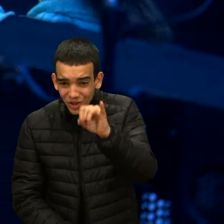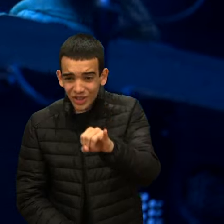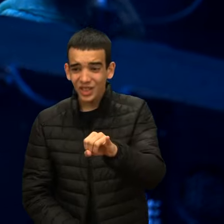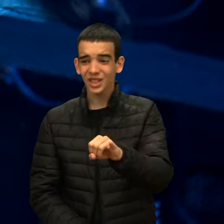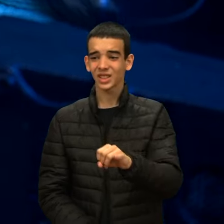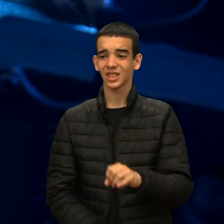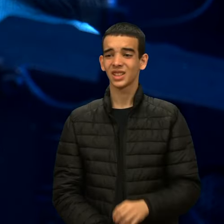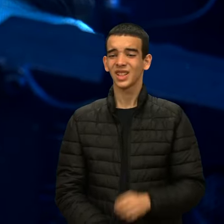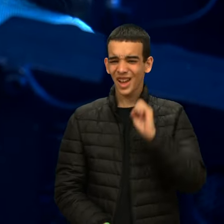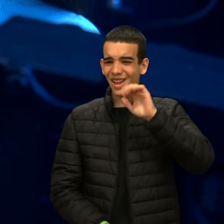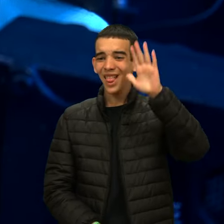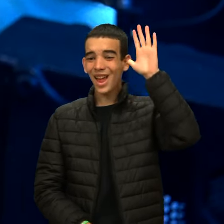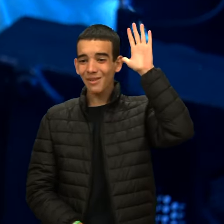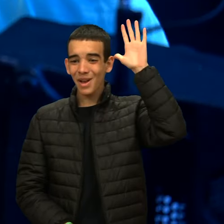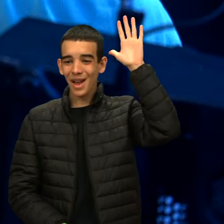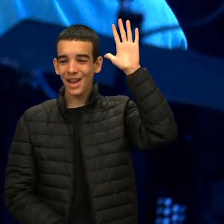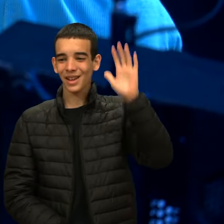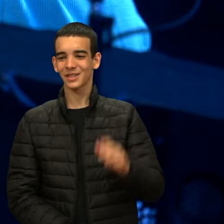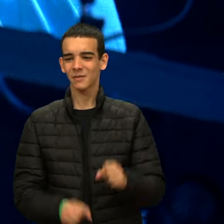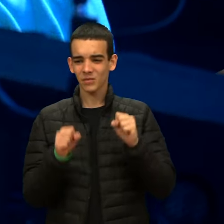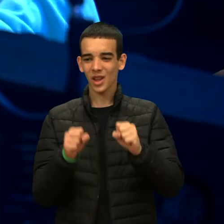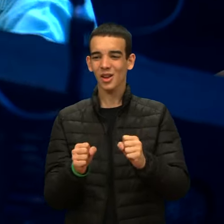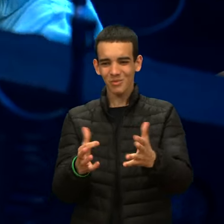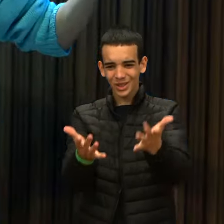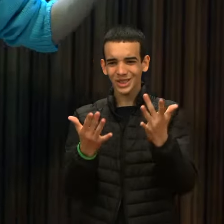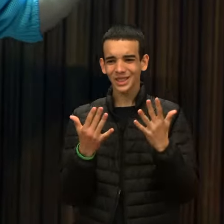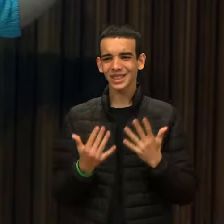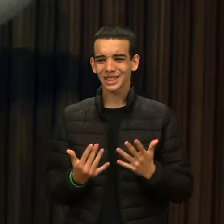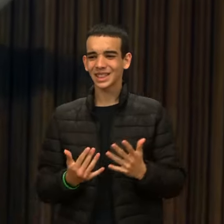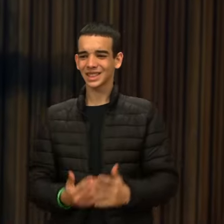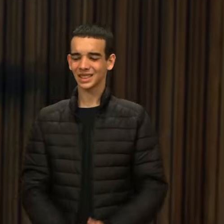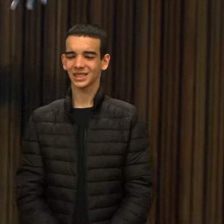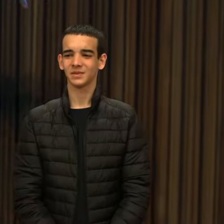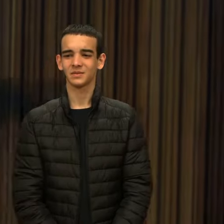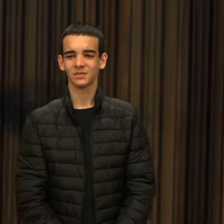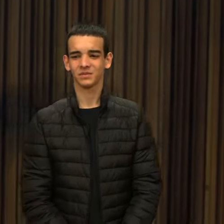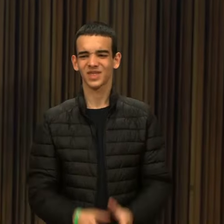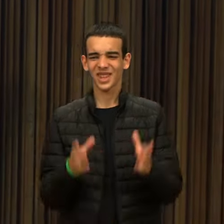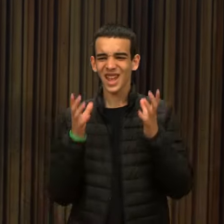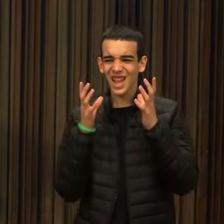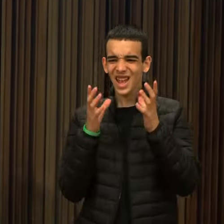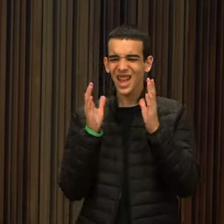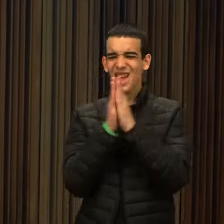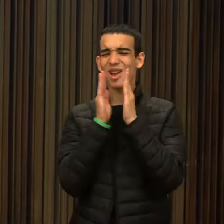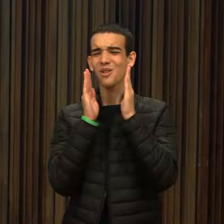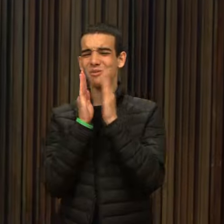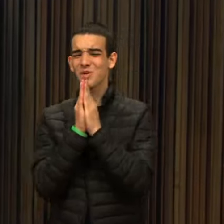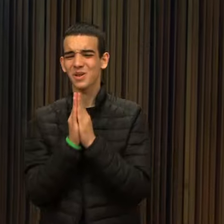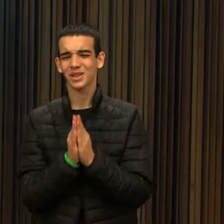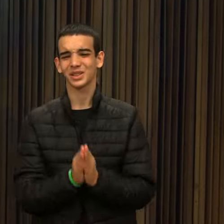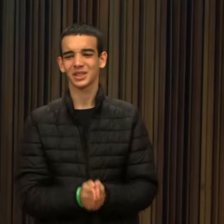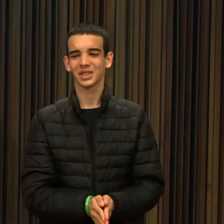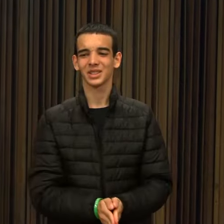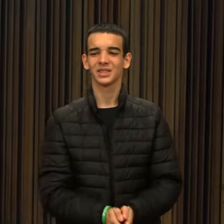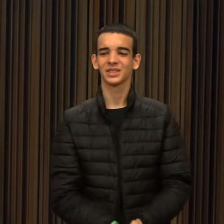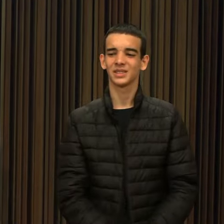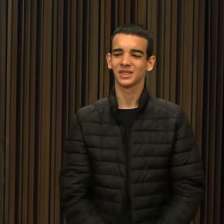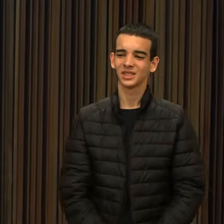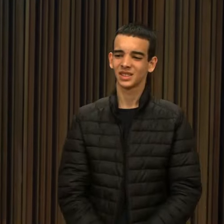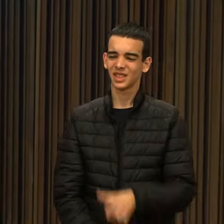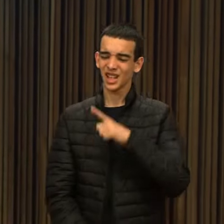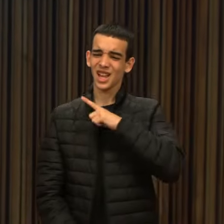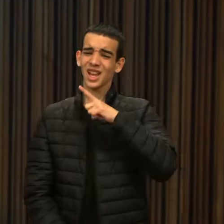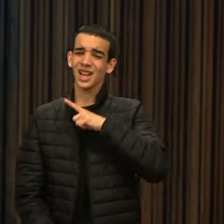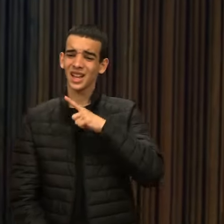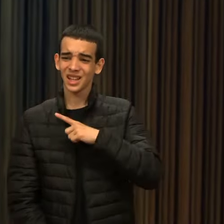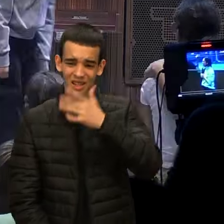levantaram a mão, vem para cá. Vem para cá, porque a gente quer orar com você. A gente quer orar. Tem os tios de colete aqui e eles vão orar